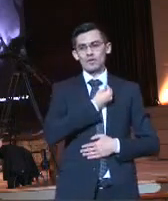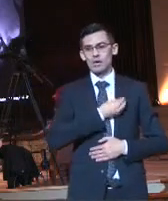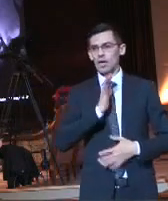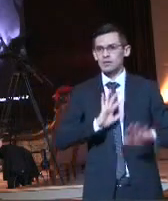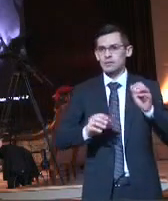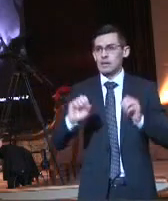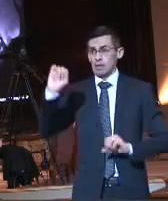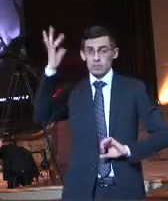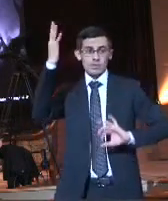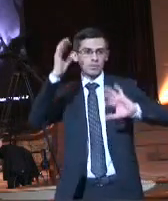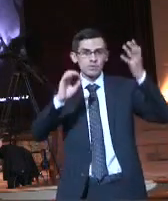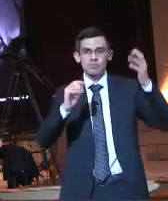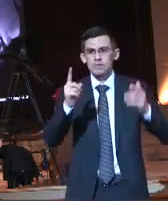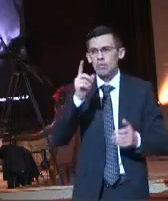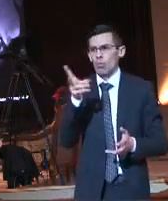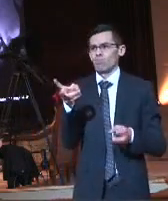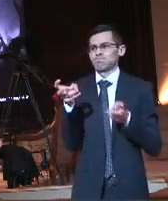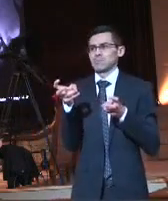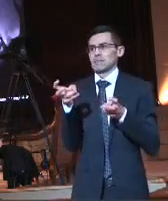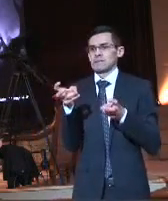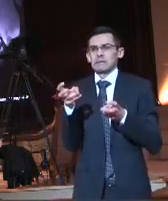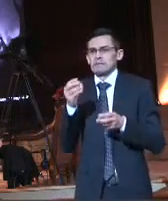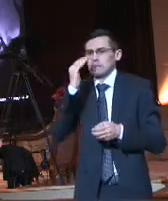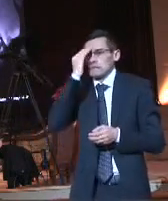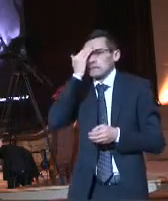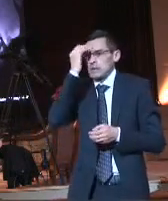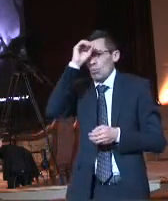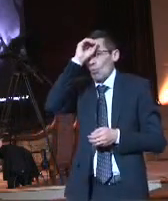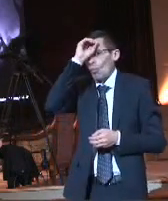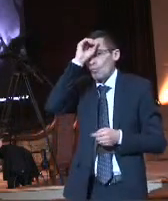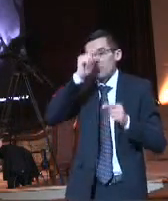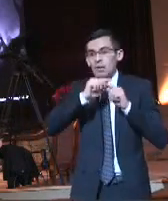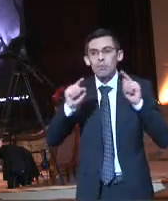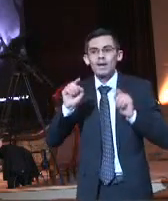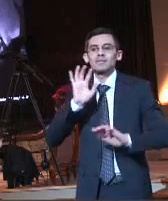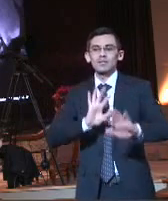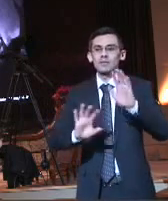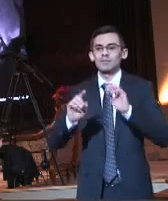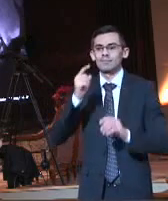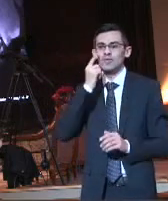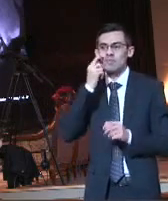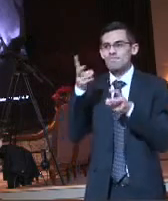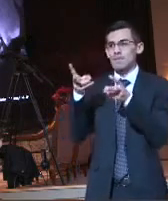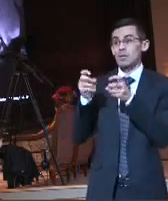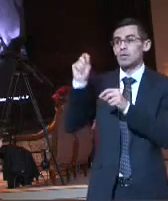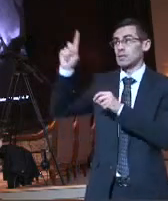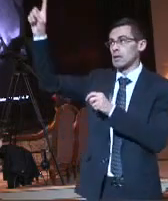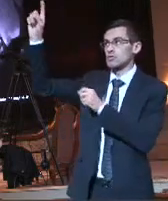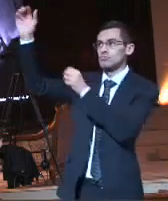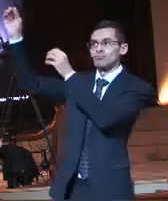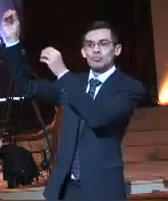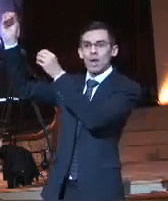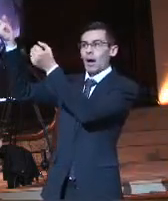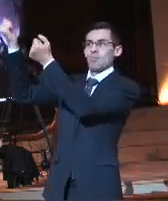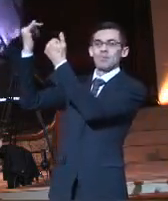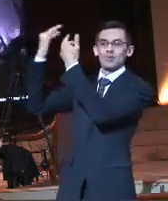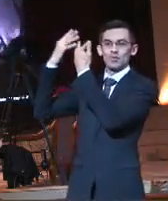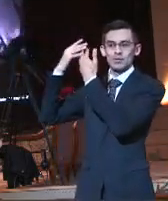não consegue entender e que de repente você vê a intervenção de Deus e a intervenção de Deus